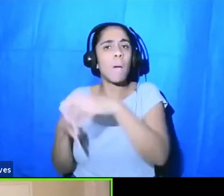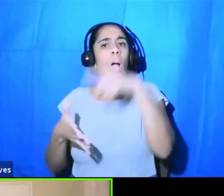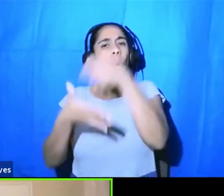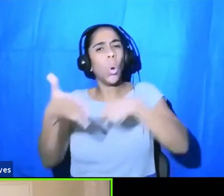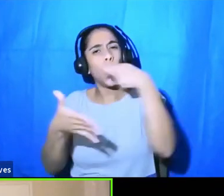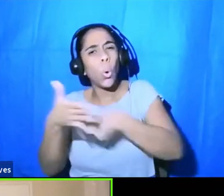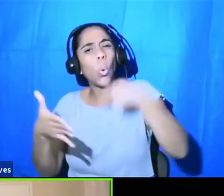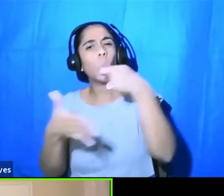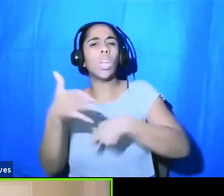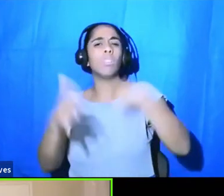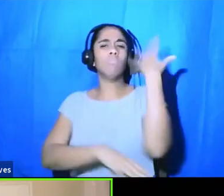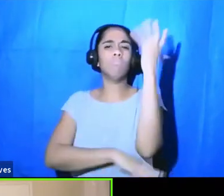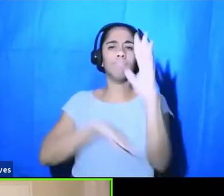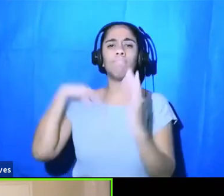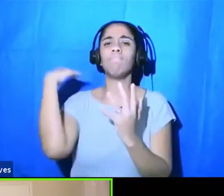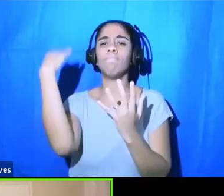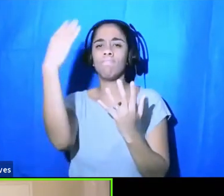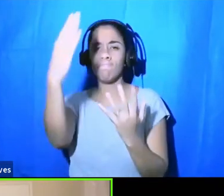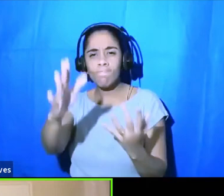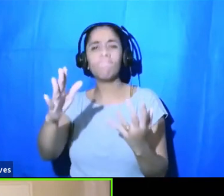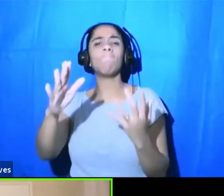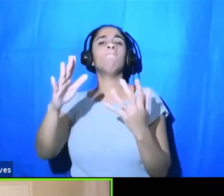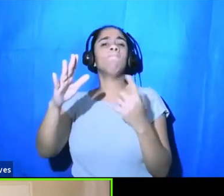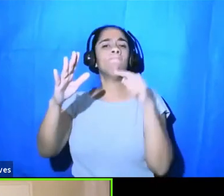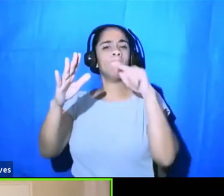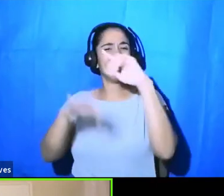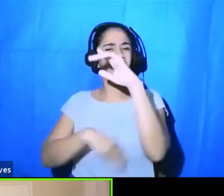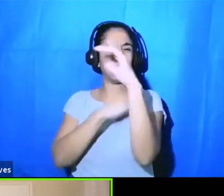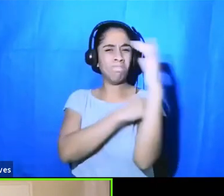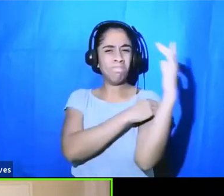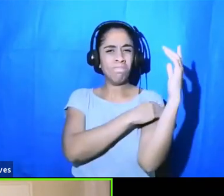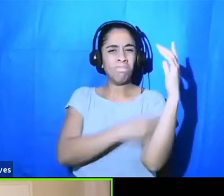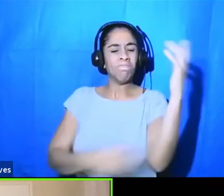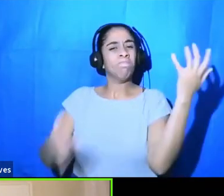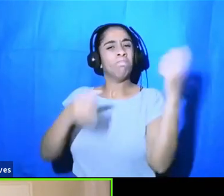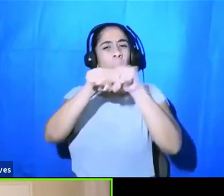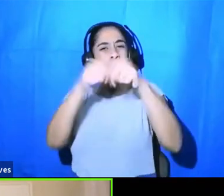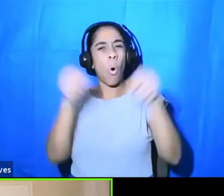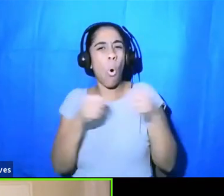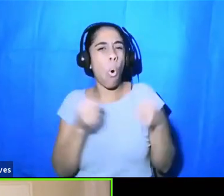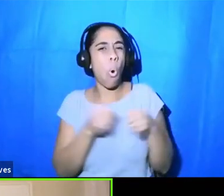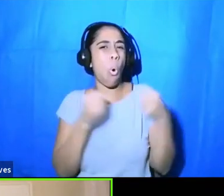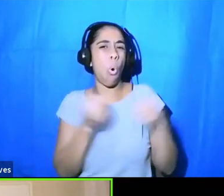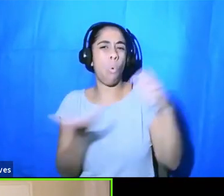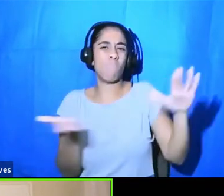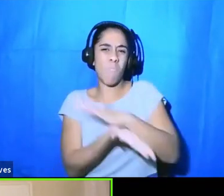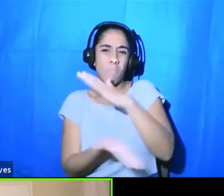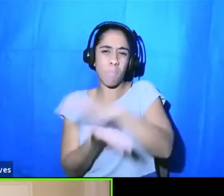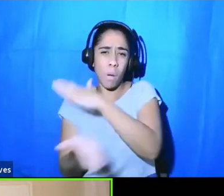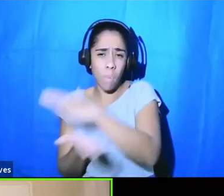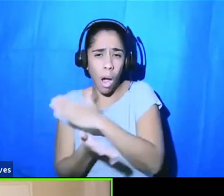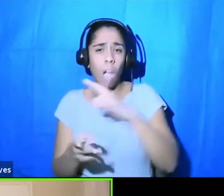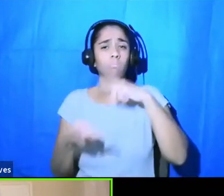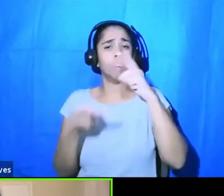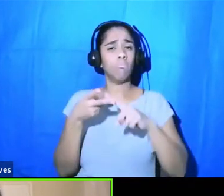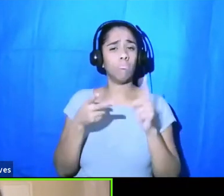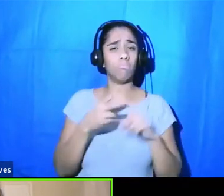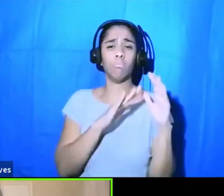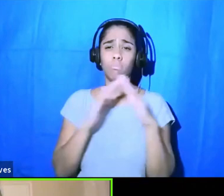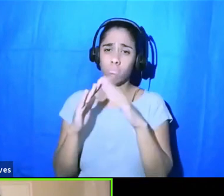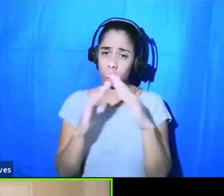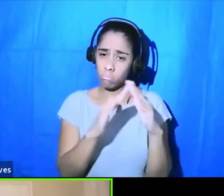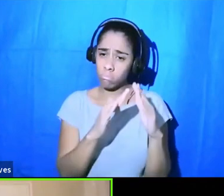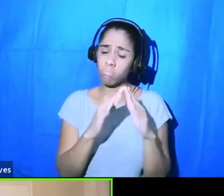a devastação ambiental, por uma vivenda digna, educação digna, saúde digna, e basicamente